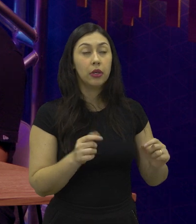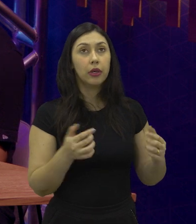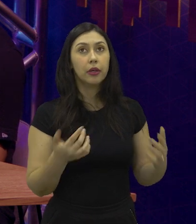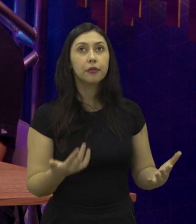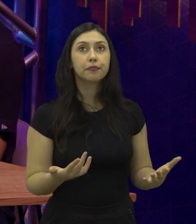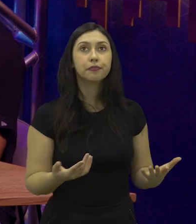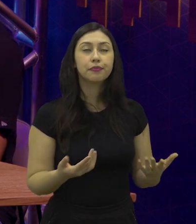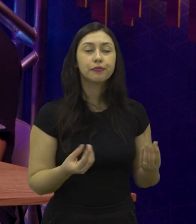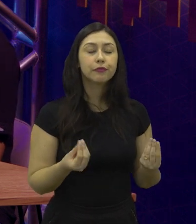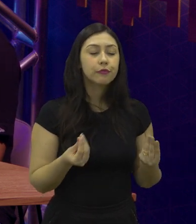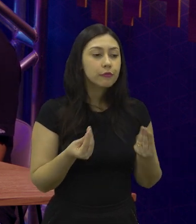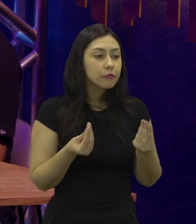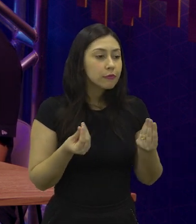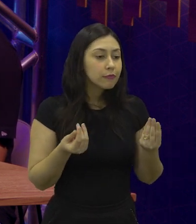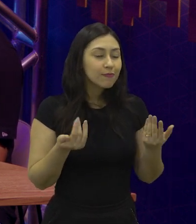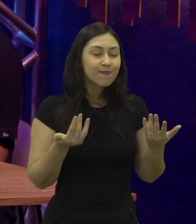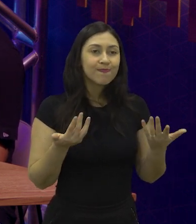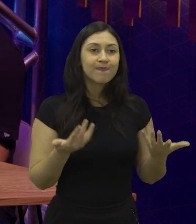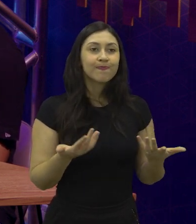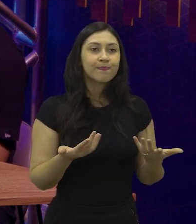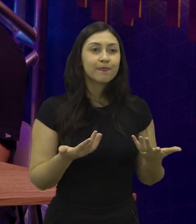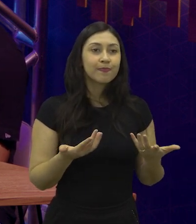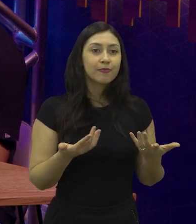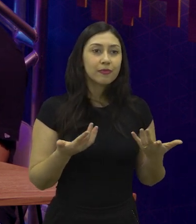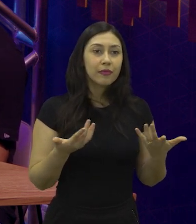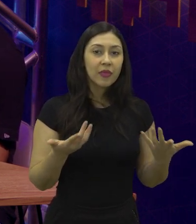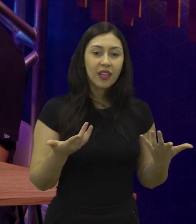né, da grande